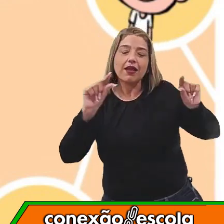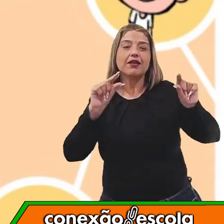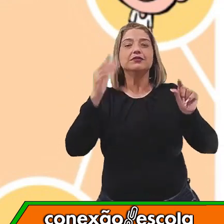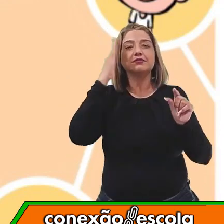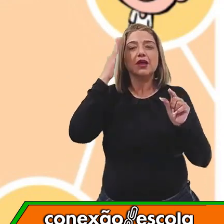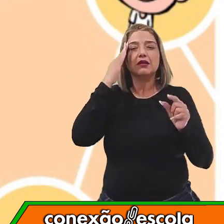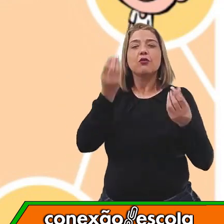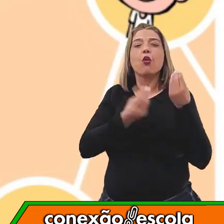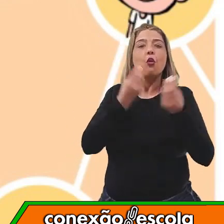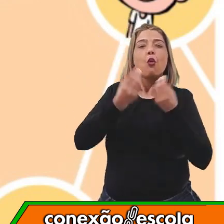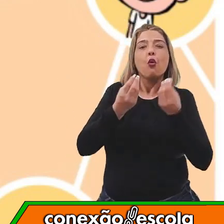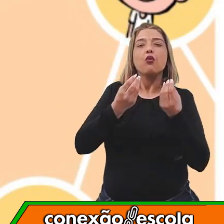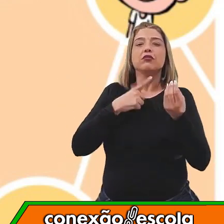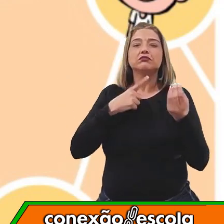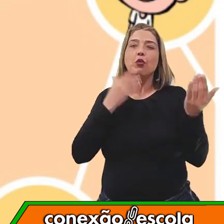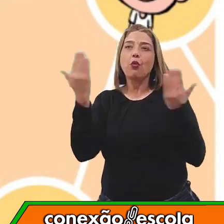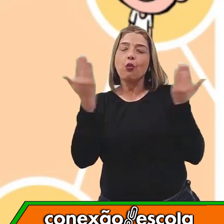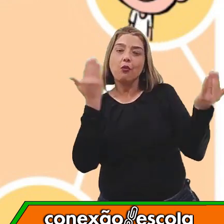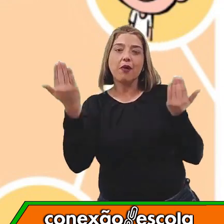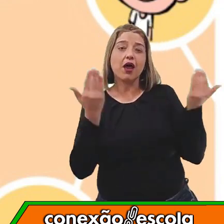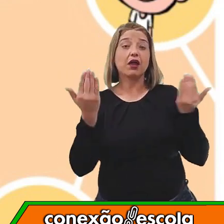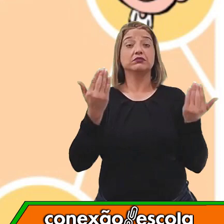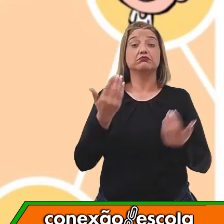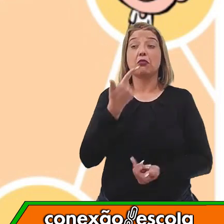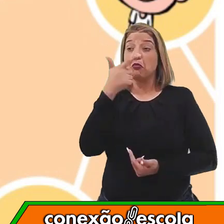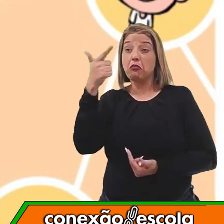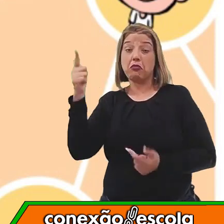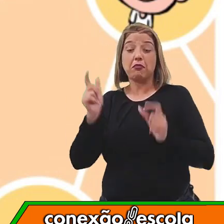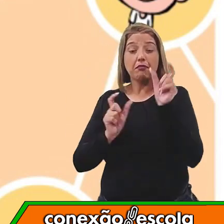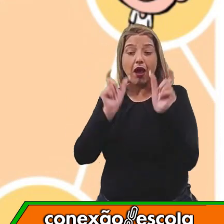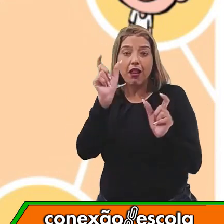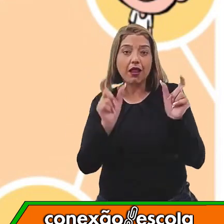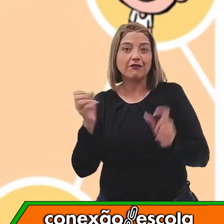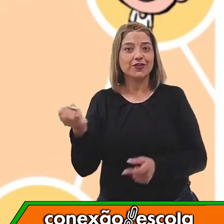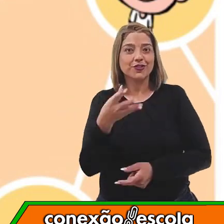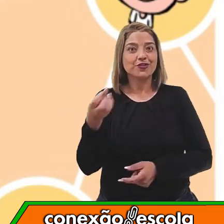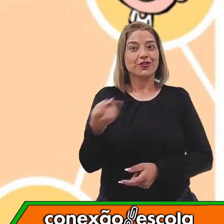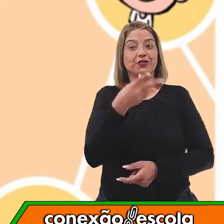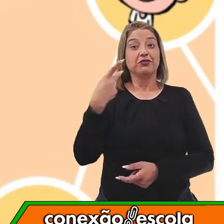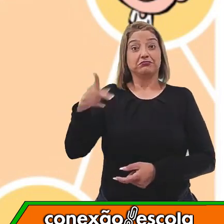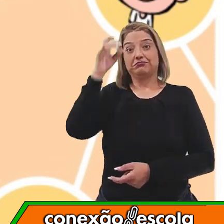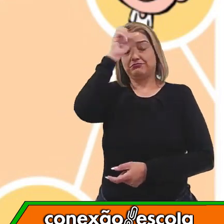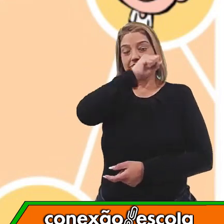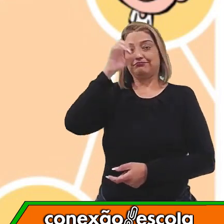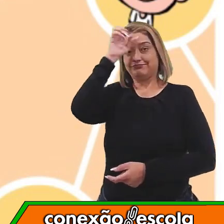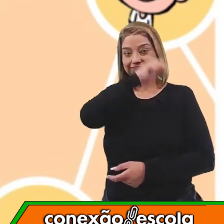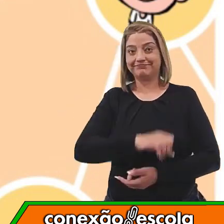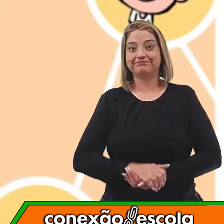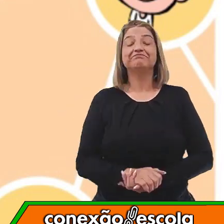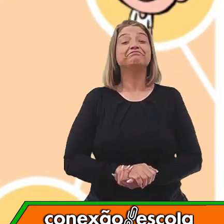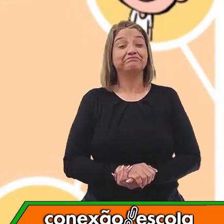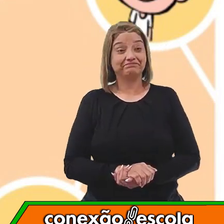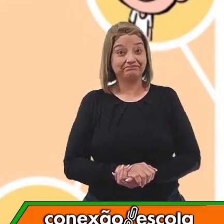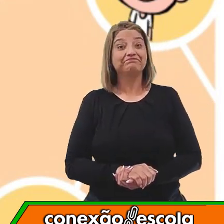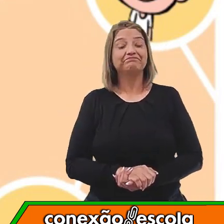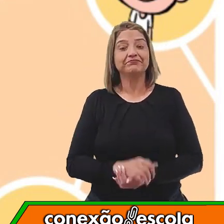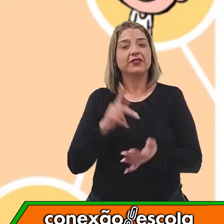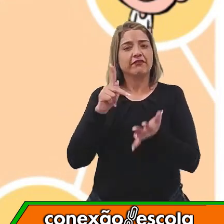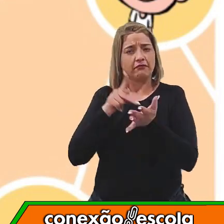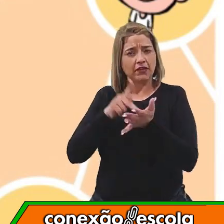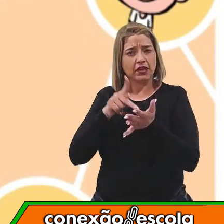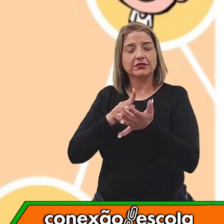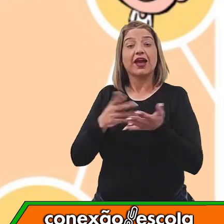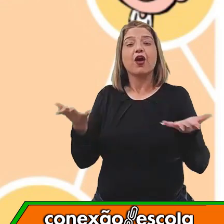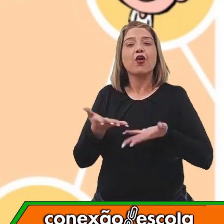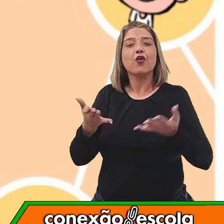analogias com outras palavras, né? Ampliando o repertório da criança. Gente, olha só. Vamos relembrar a poesia que a